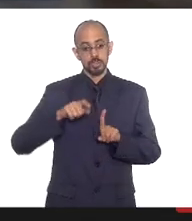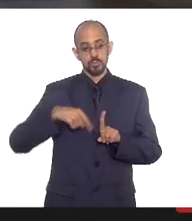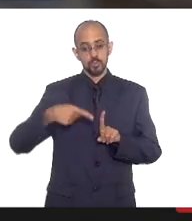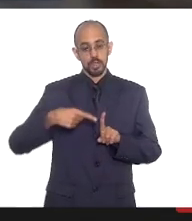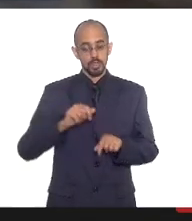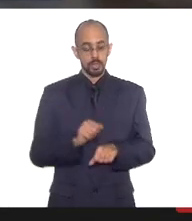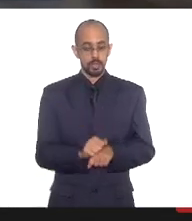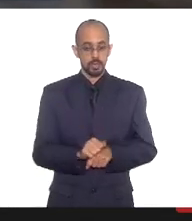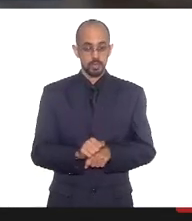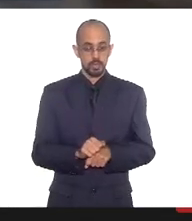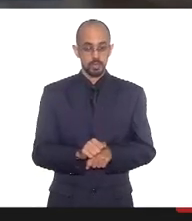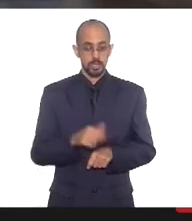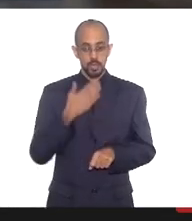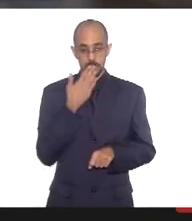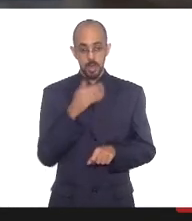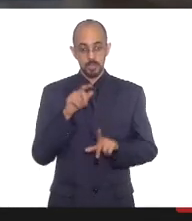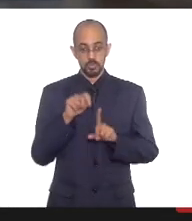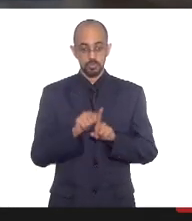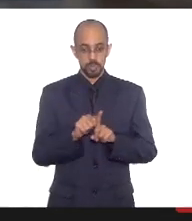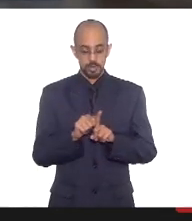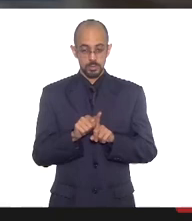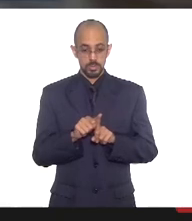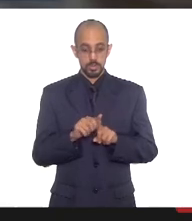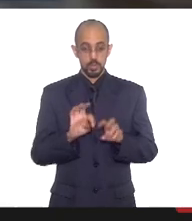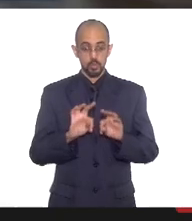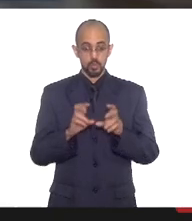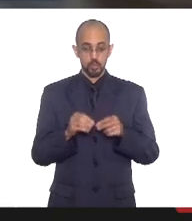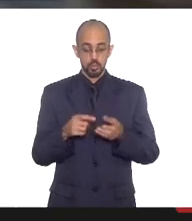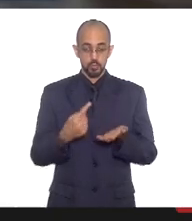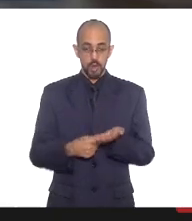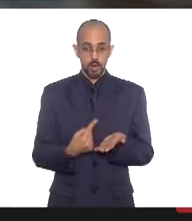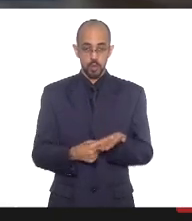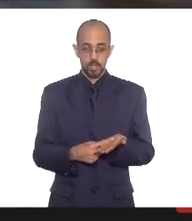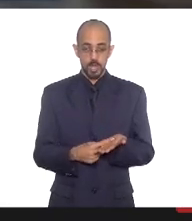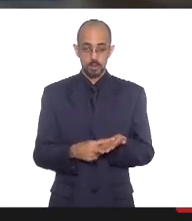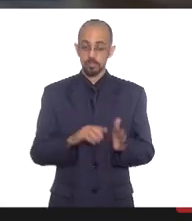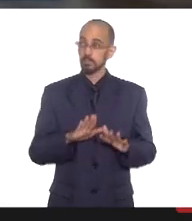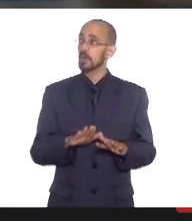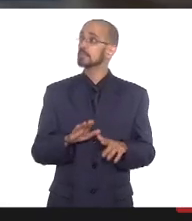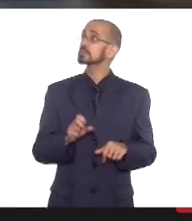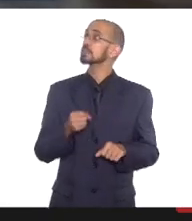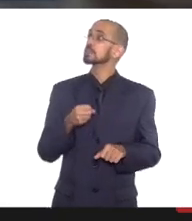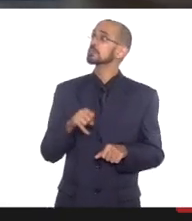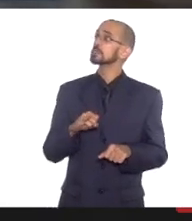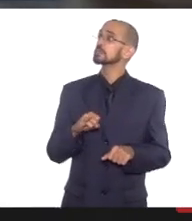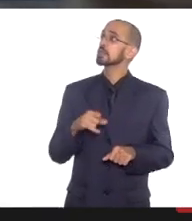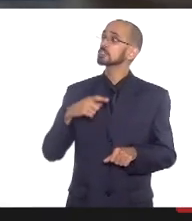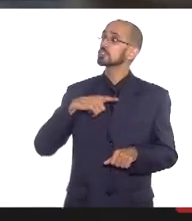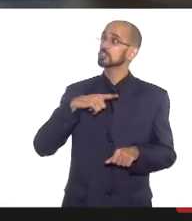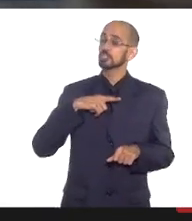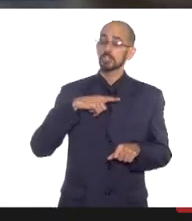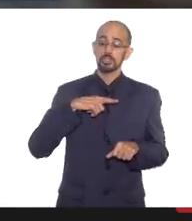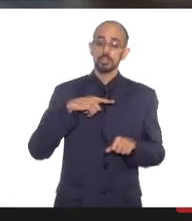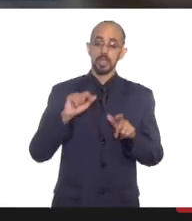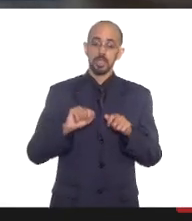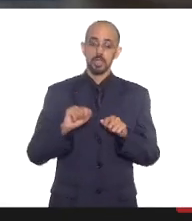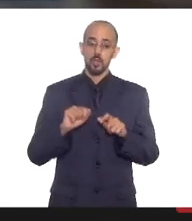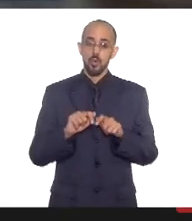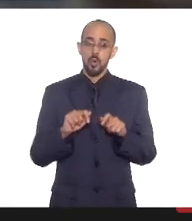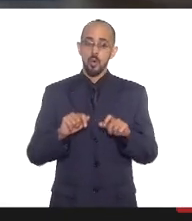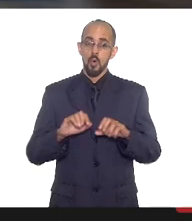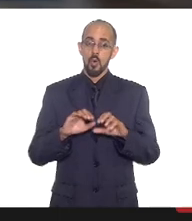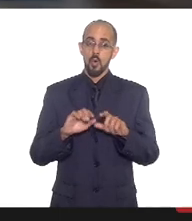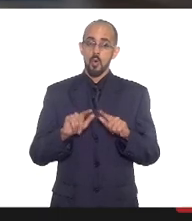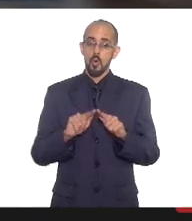comunidade naqueles meses antes tudo foi pactuar mas nós nos reunimos um conselho você que paga Municipal de Saúde